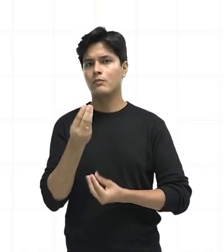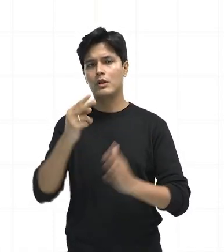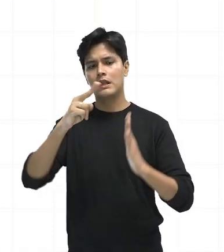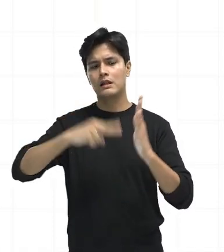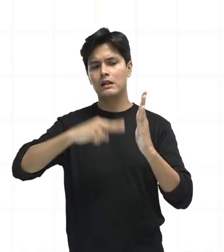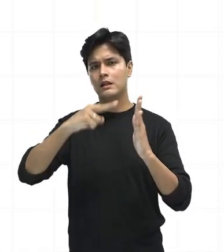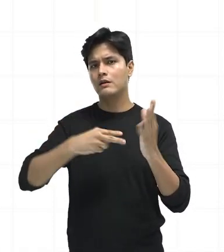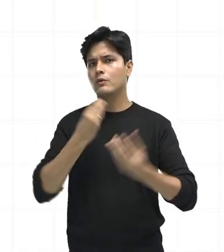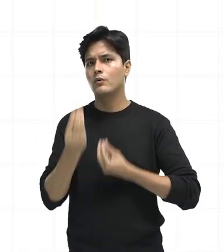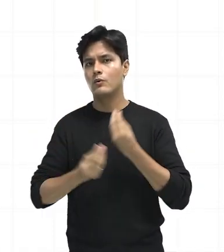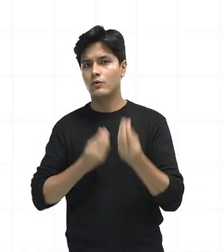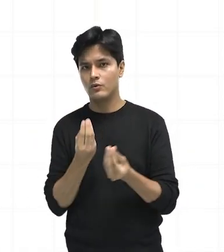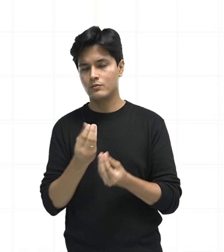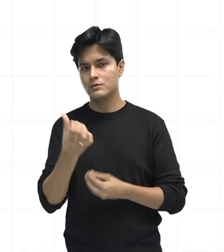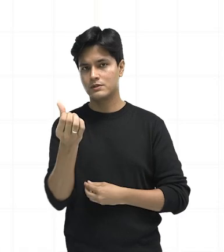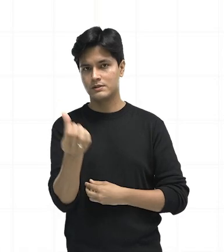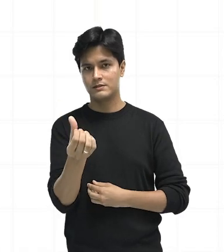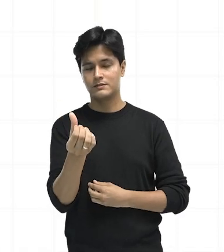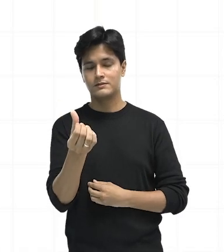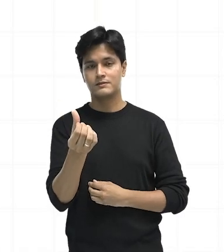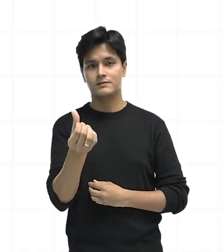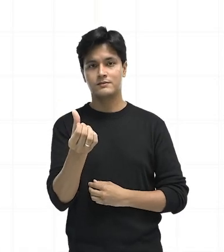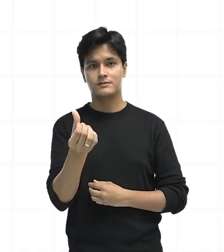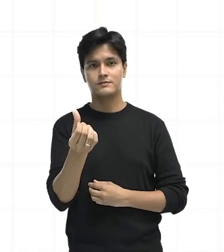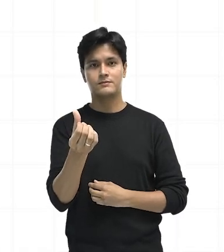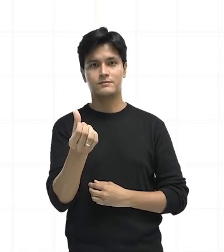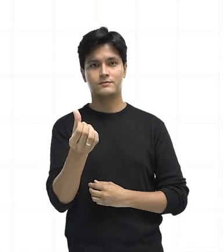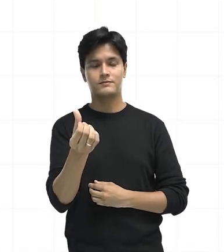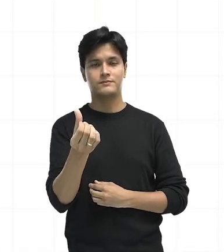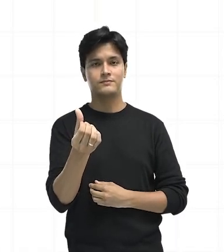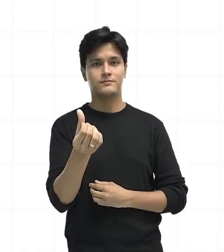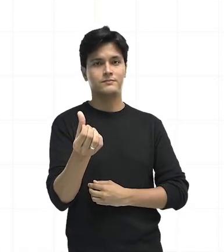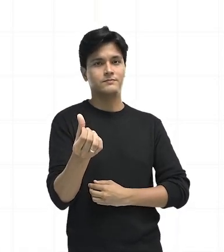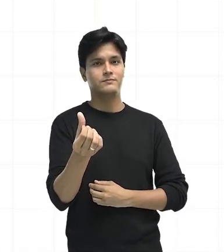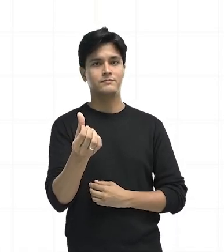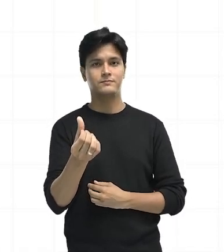veja, esse 6